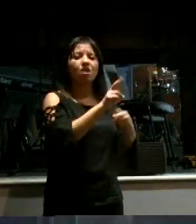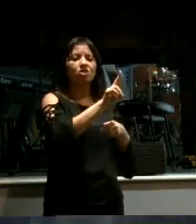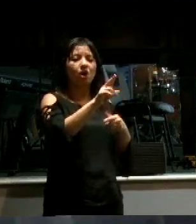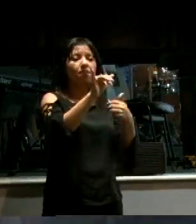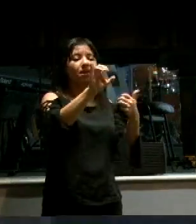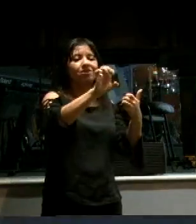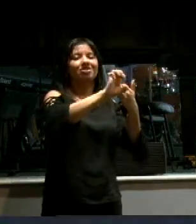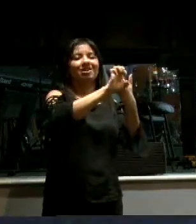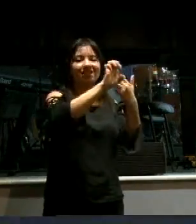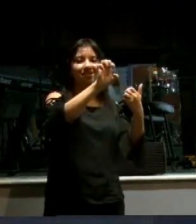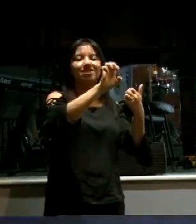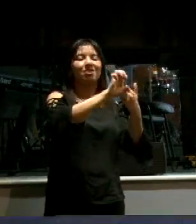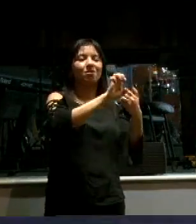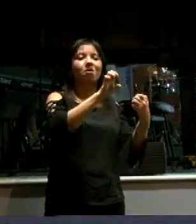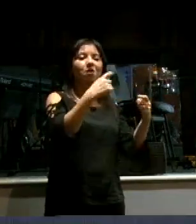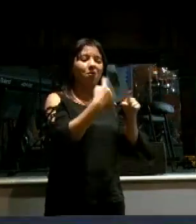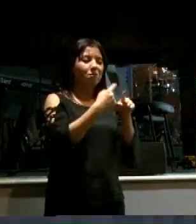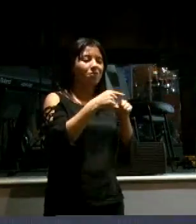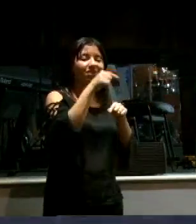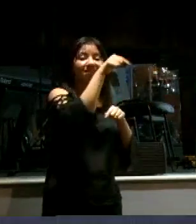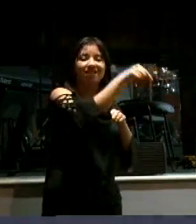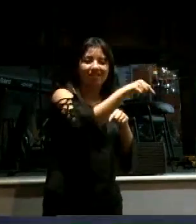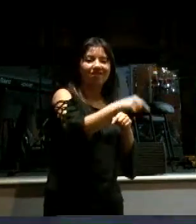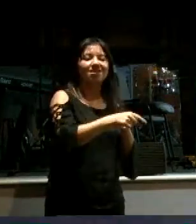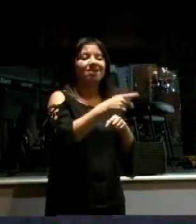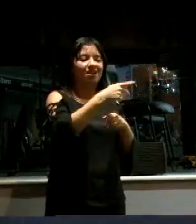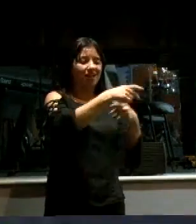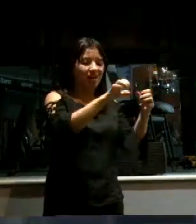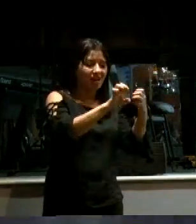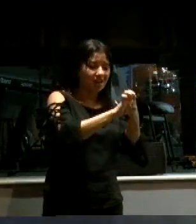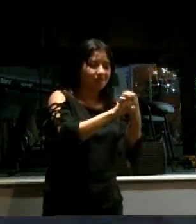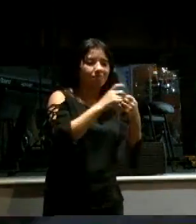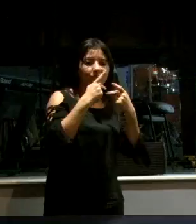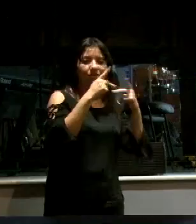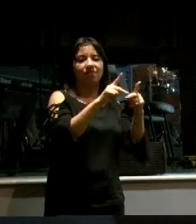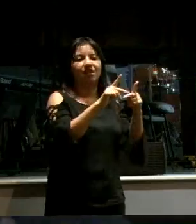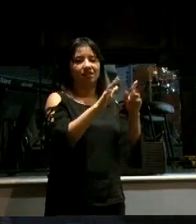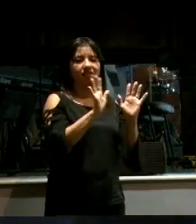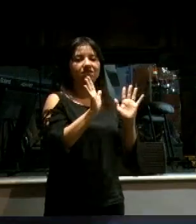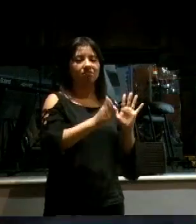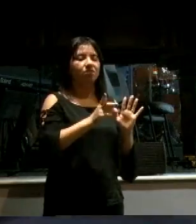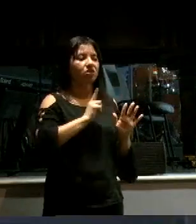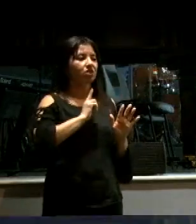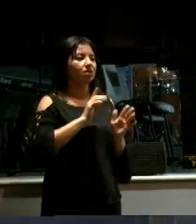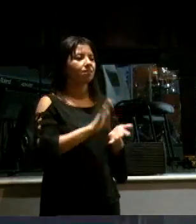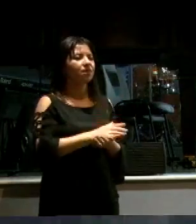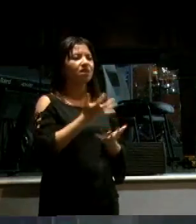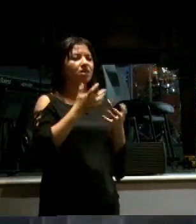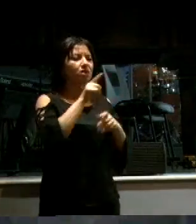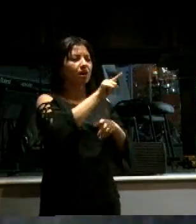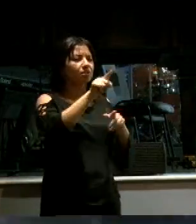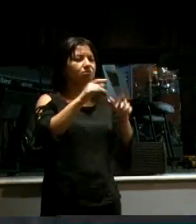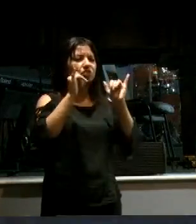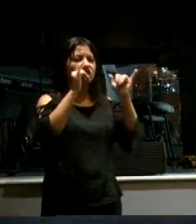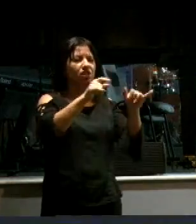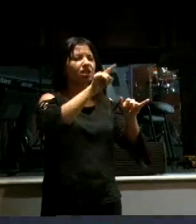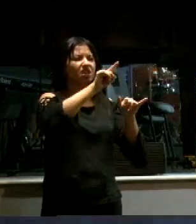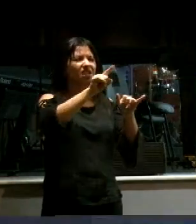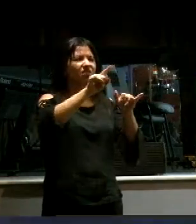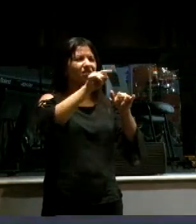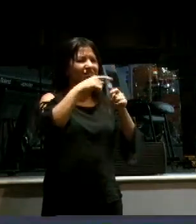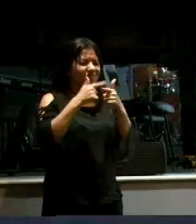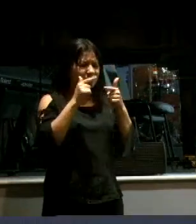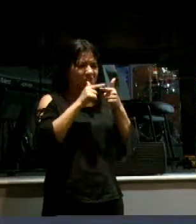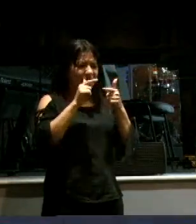que quando surgir águas amargas na tua vida, Deus vai te dar uma ordem, e você pela fé vai obedecer, e Deus vai